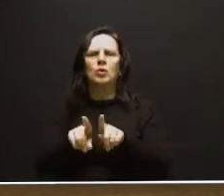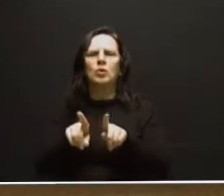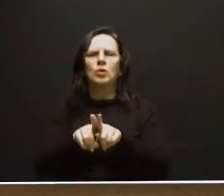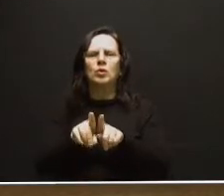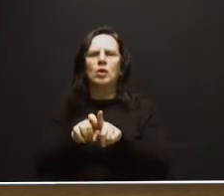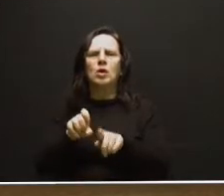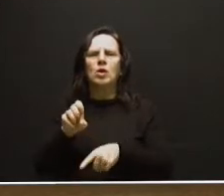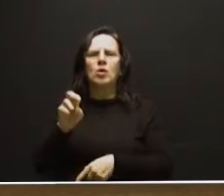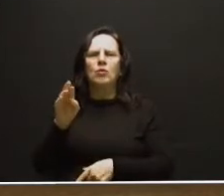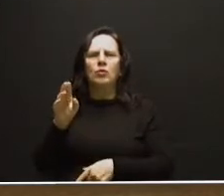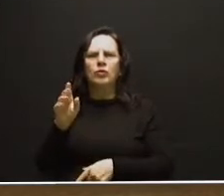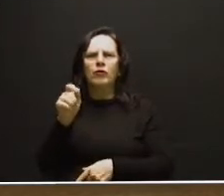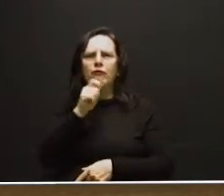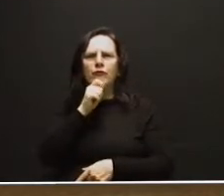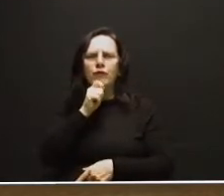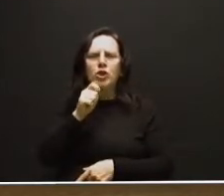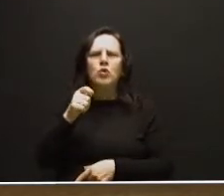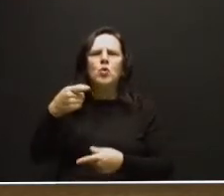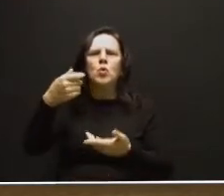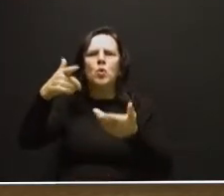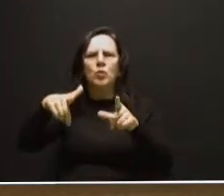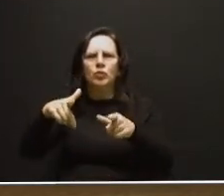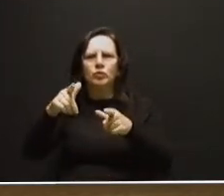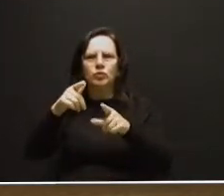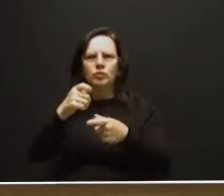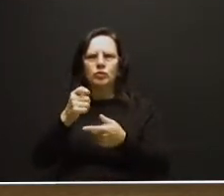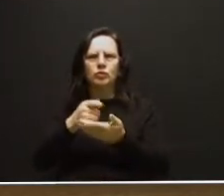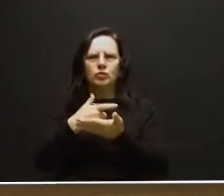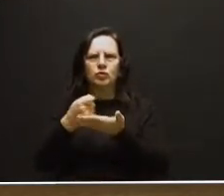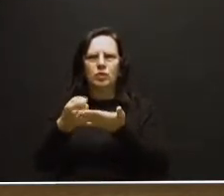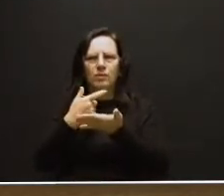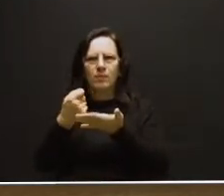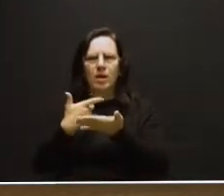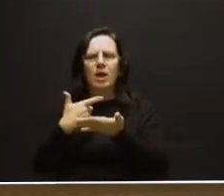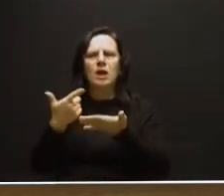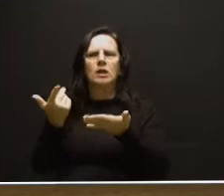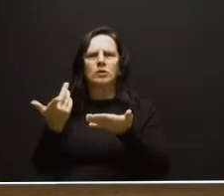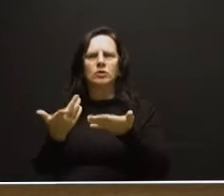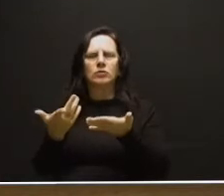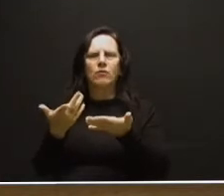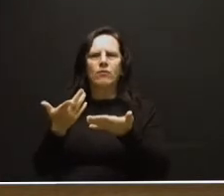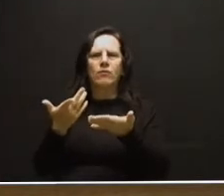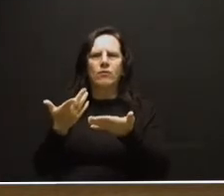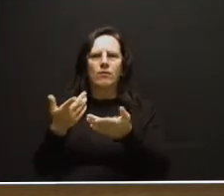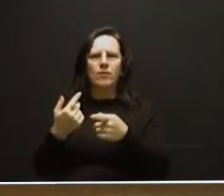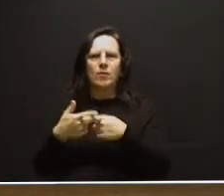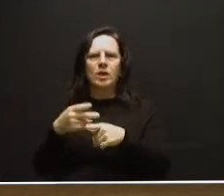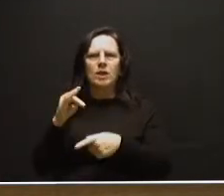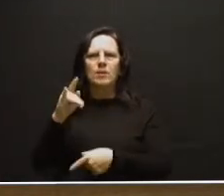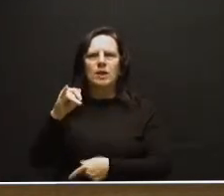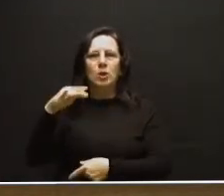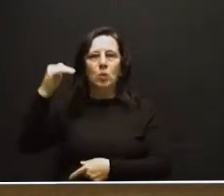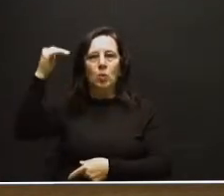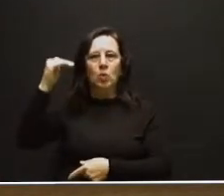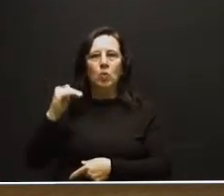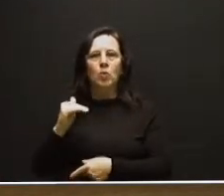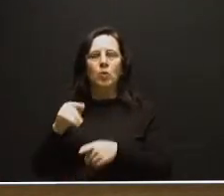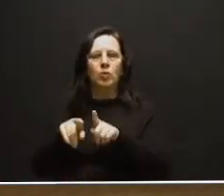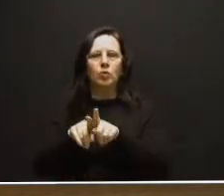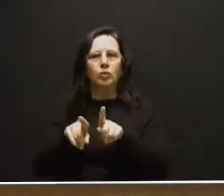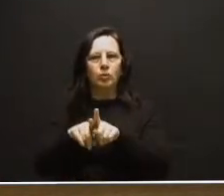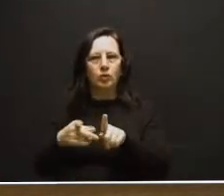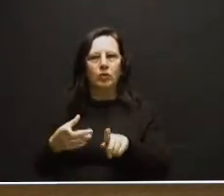sala onde fica o remédio a umidade da geladeira temperatura e certa porque ôôô o técnico farmacêutico